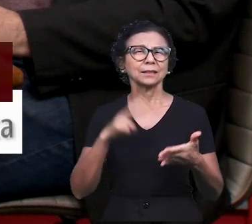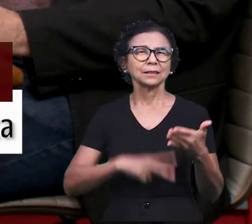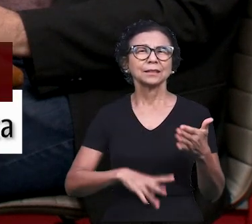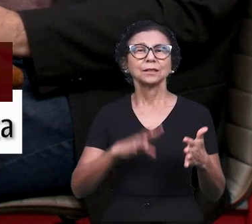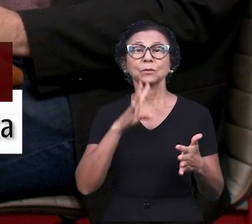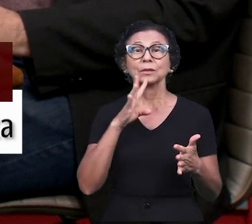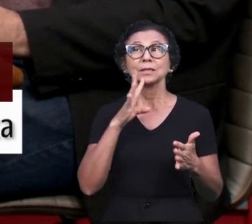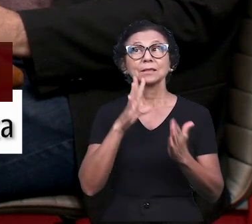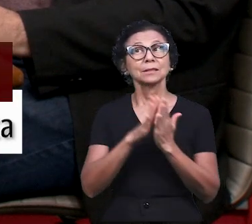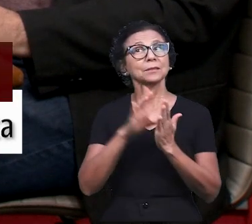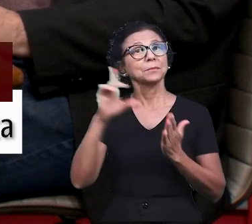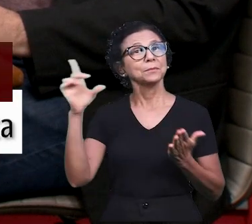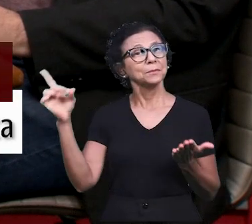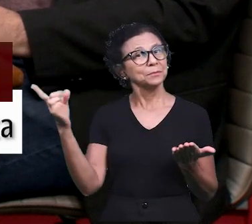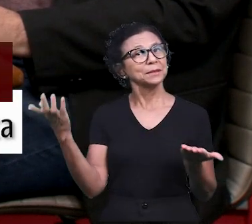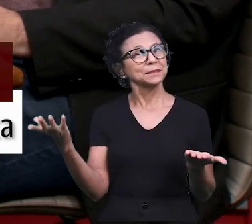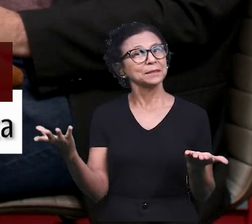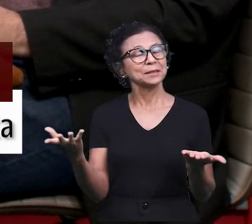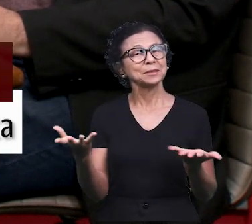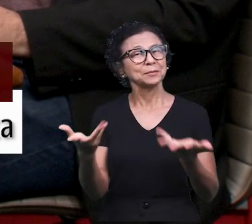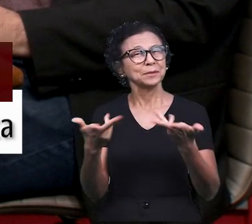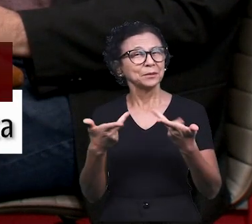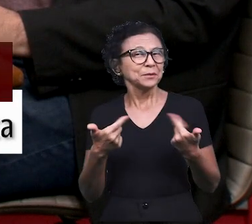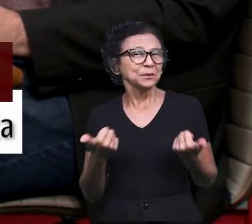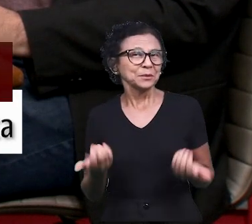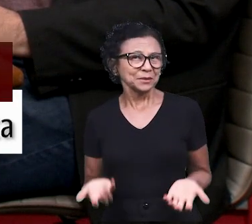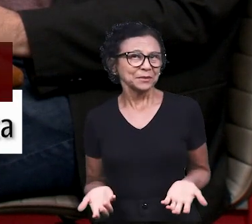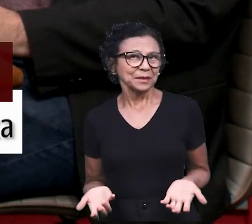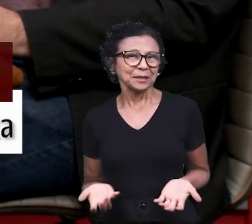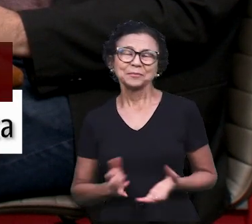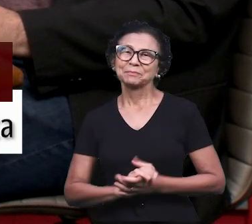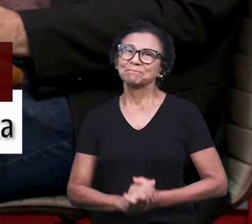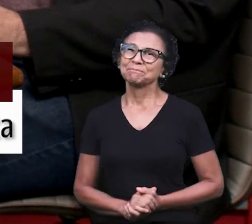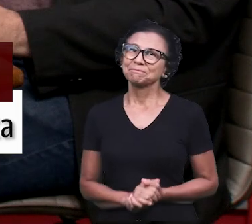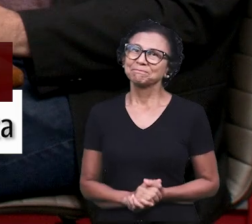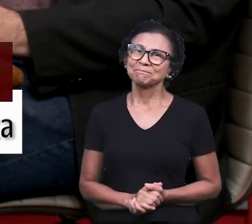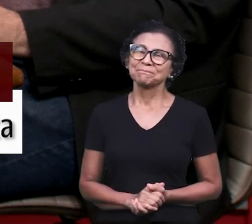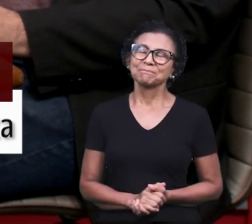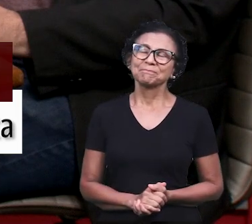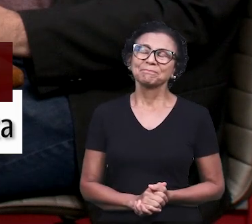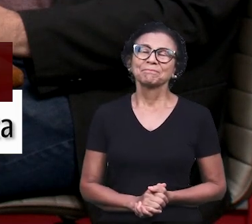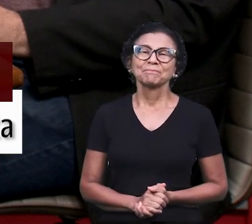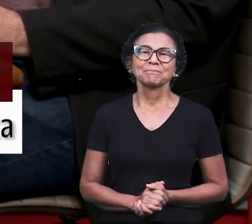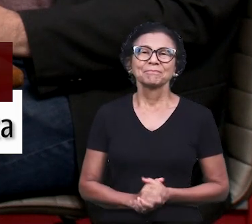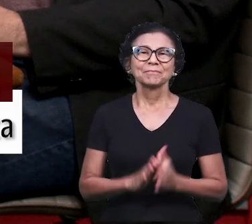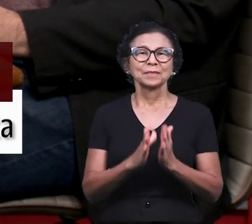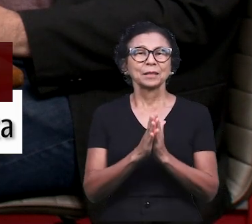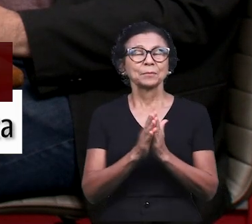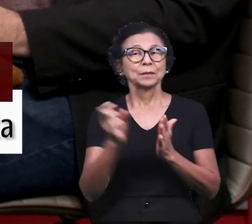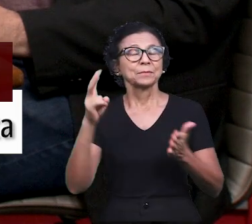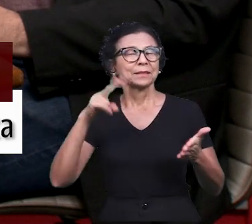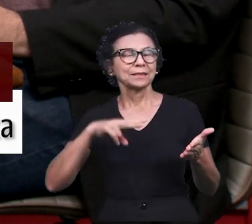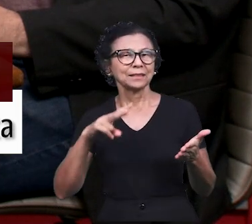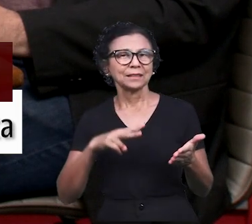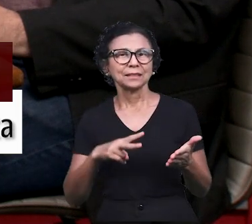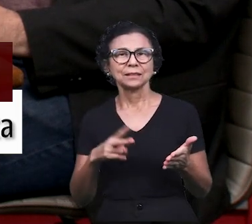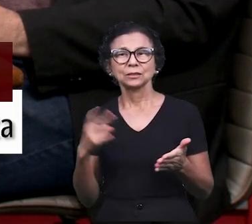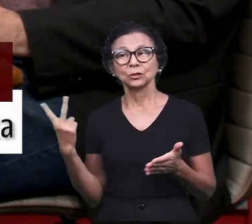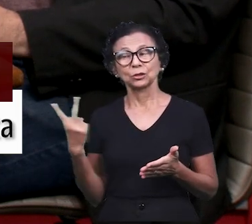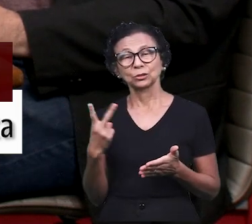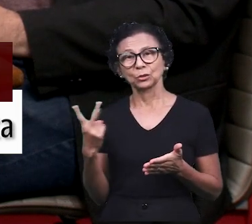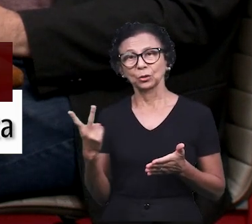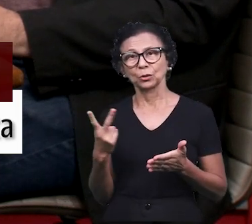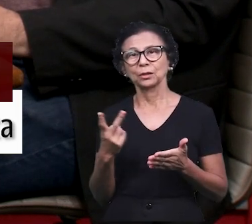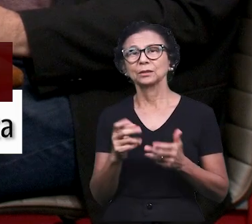de Deus. E que forma extraordinária de fazermos isso, senão lendo a Palavra de Deus. E nós vamos fazer isso